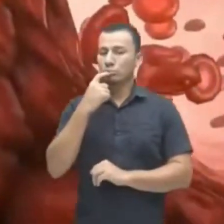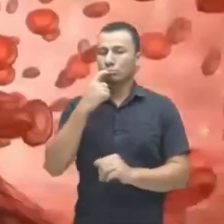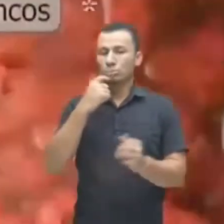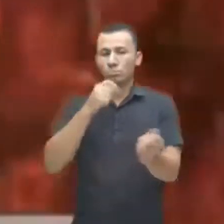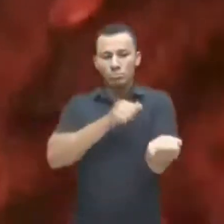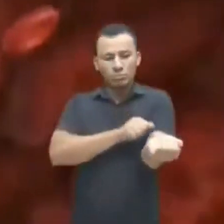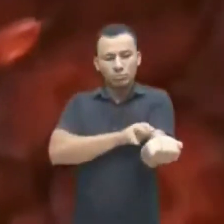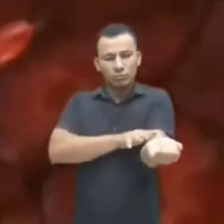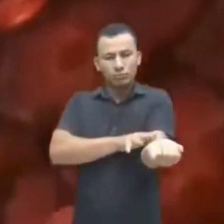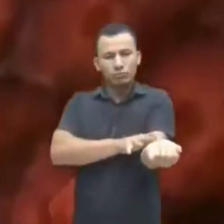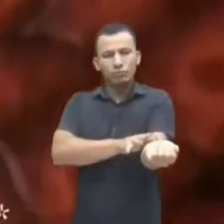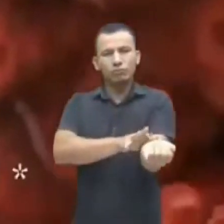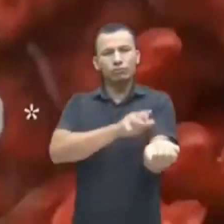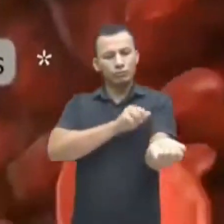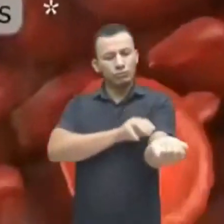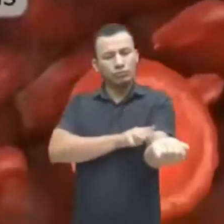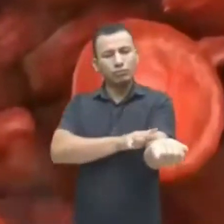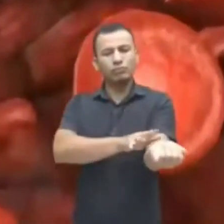uma olhada aqui, ó.